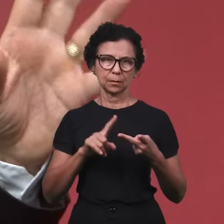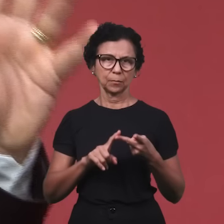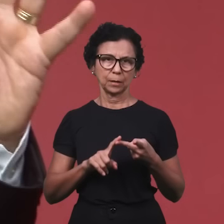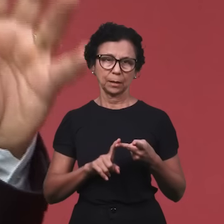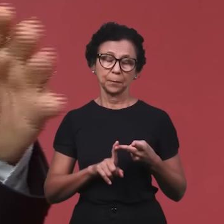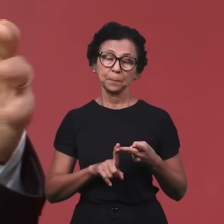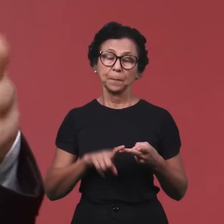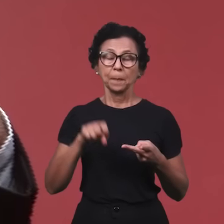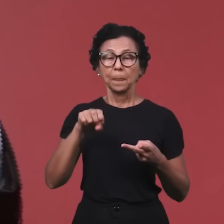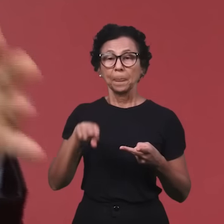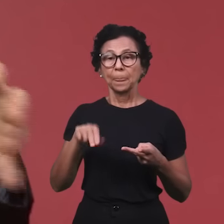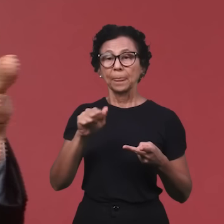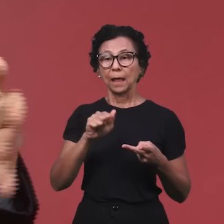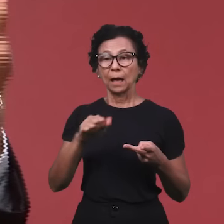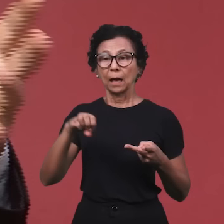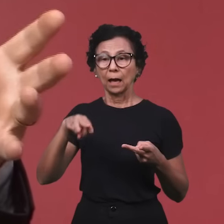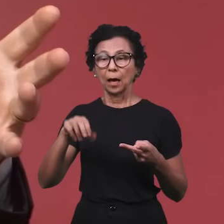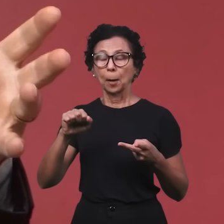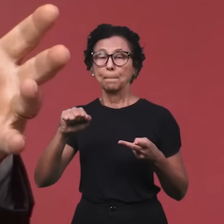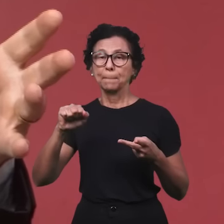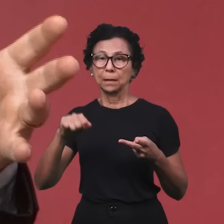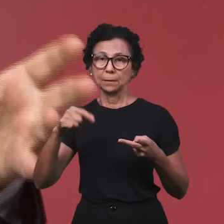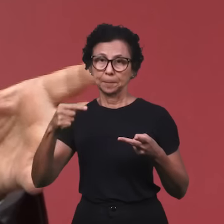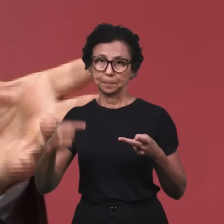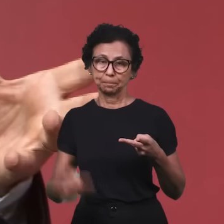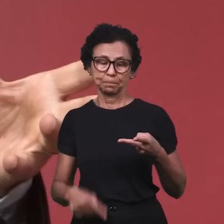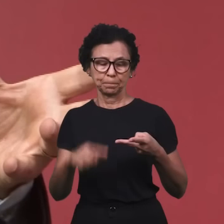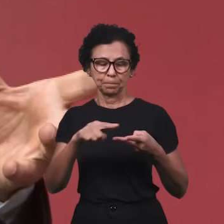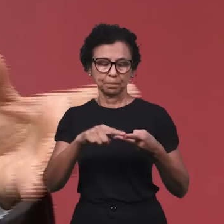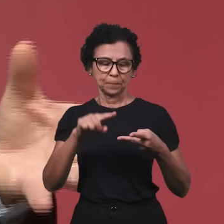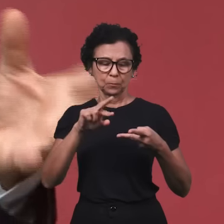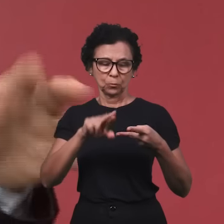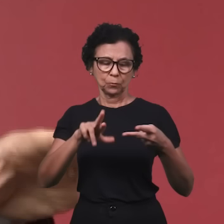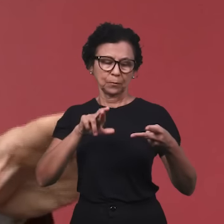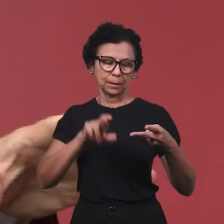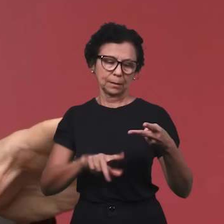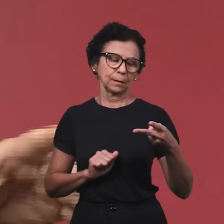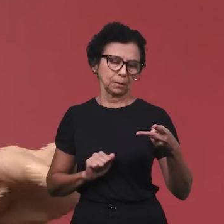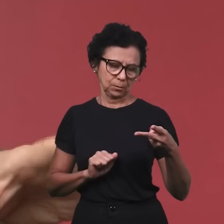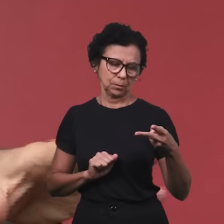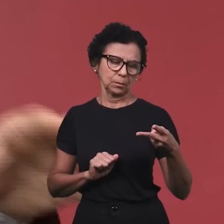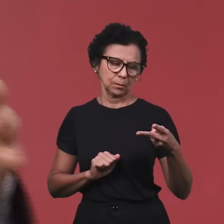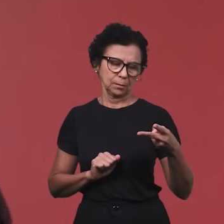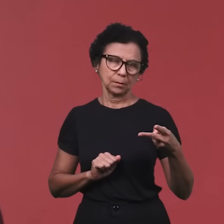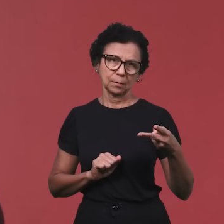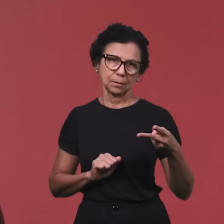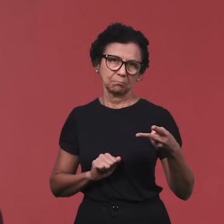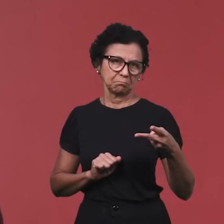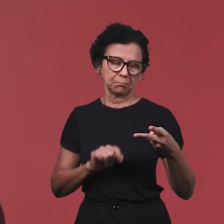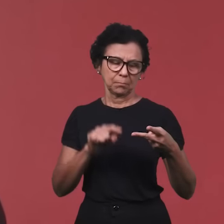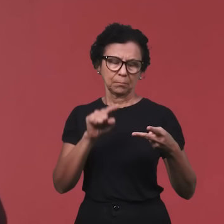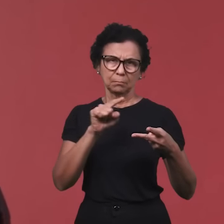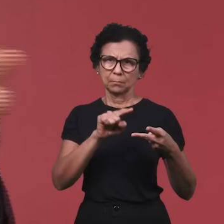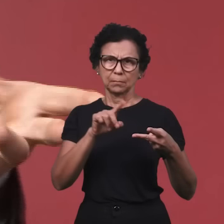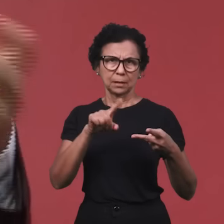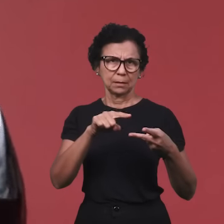Certo. Quer dizer, só é a multiforma da operação. E nós vemos que em nenhuma delas deu destaque para o homem.